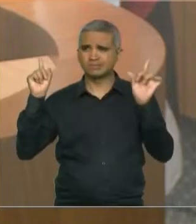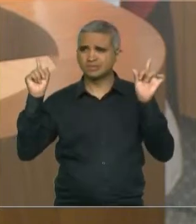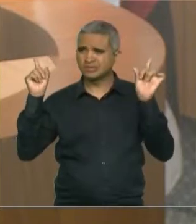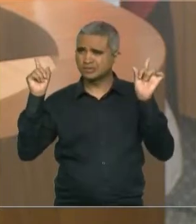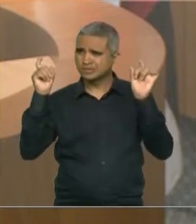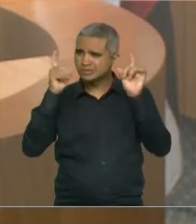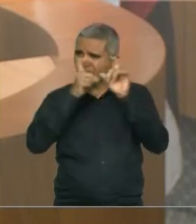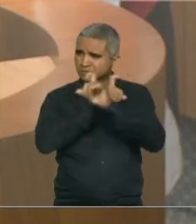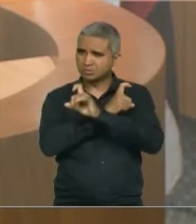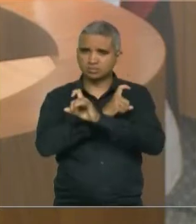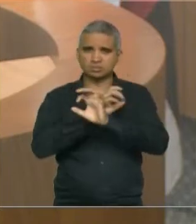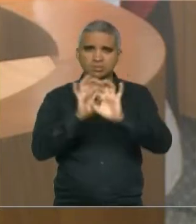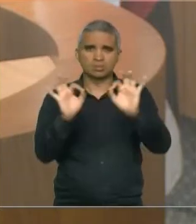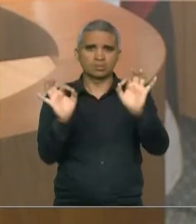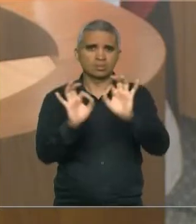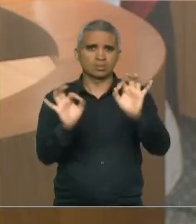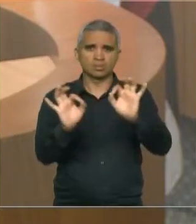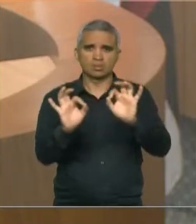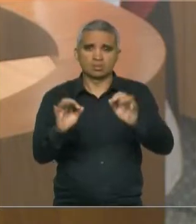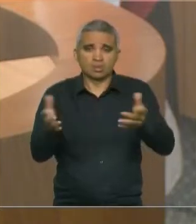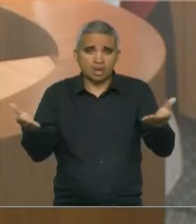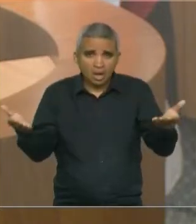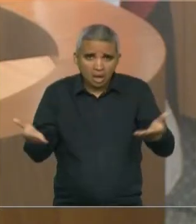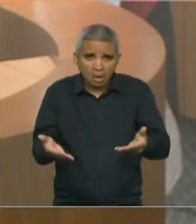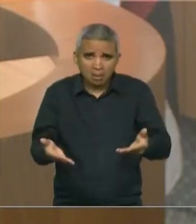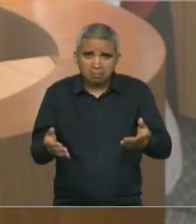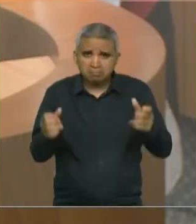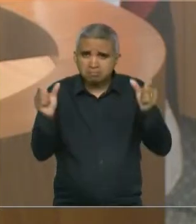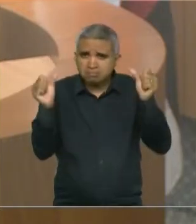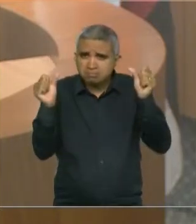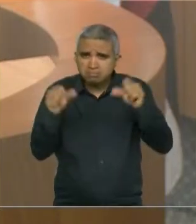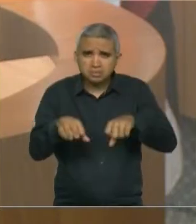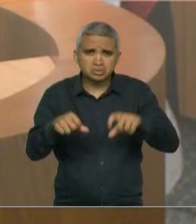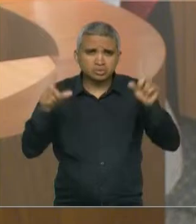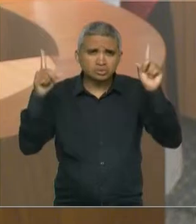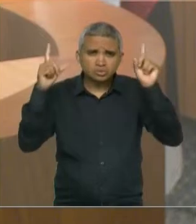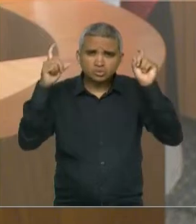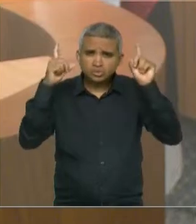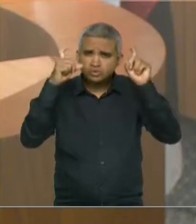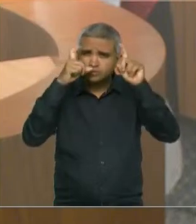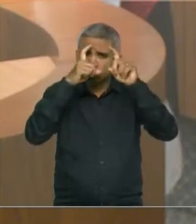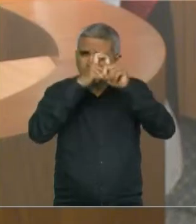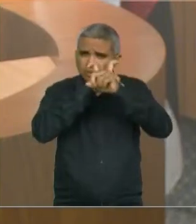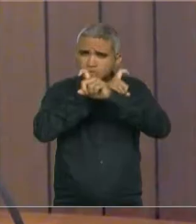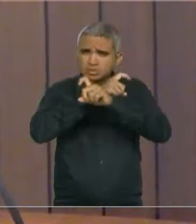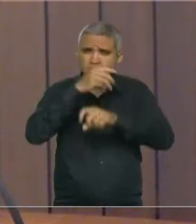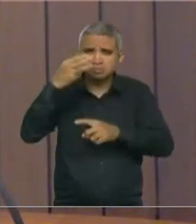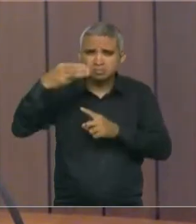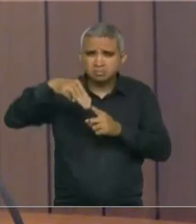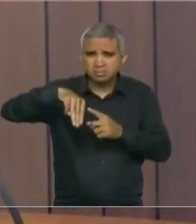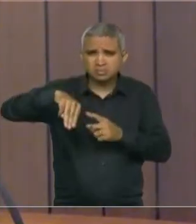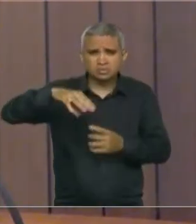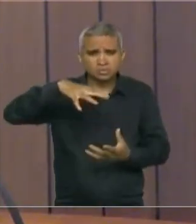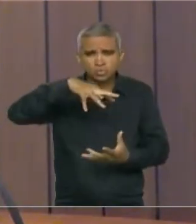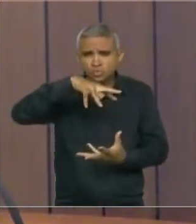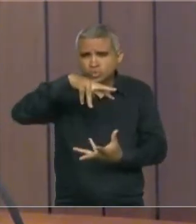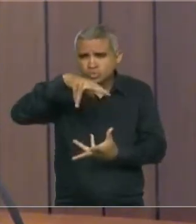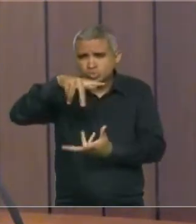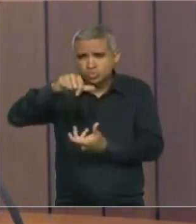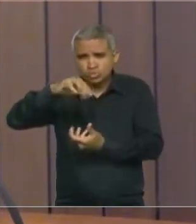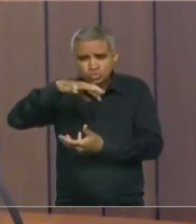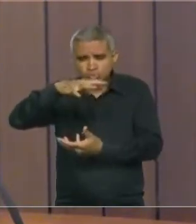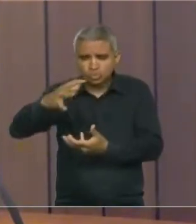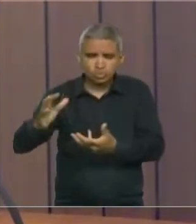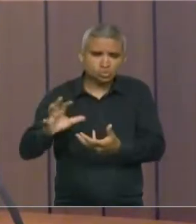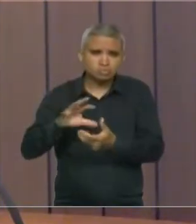mundo, como alguém disse aqui. Nós enfrentamos, em especial no Brasil e no Maranhão, em